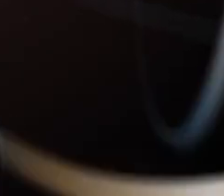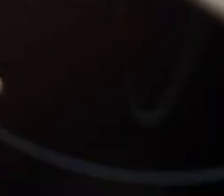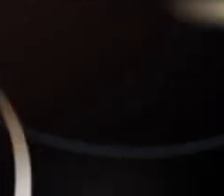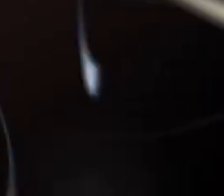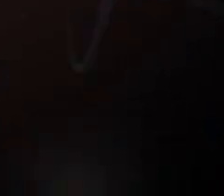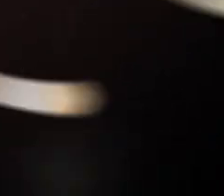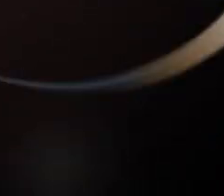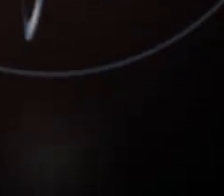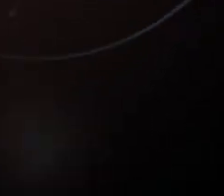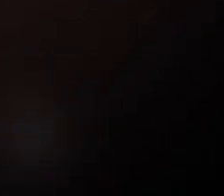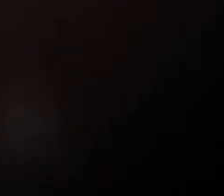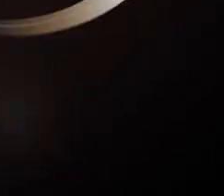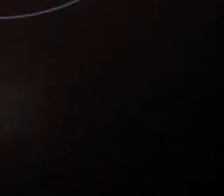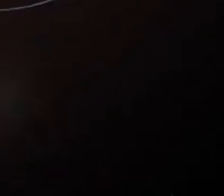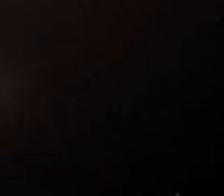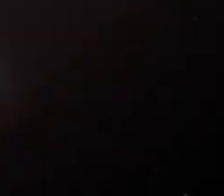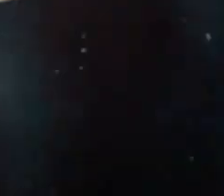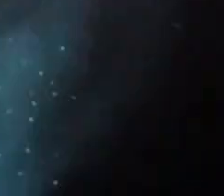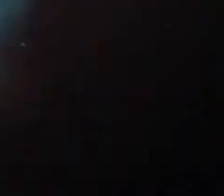Oi